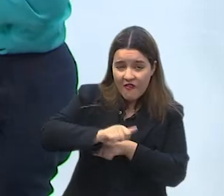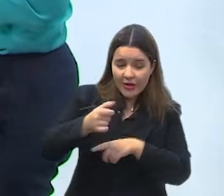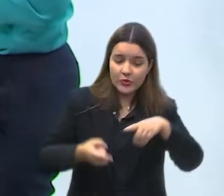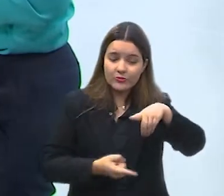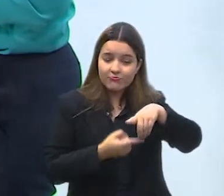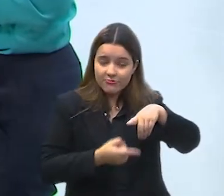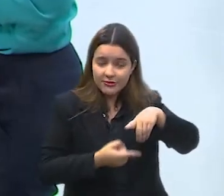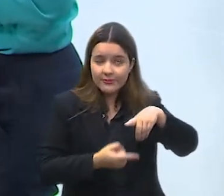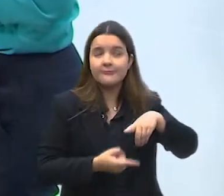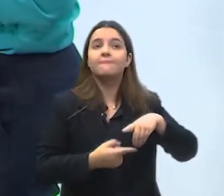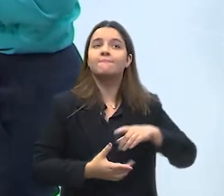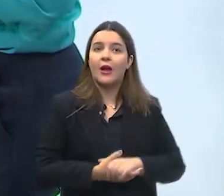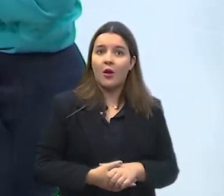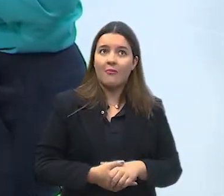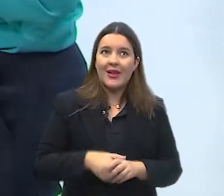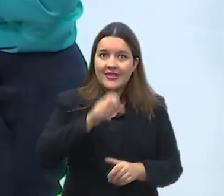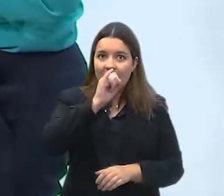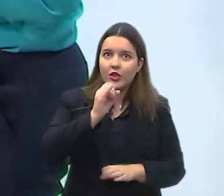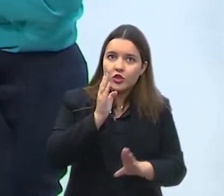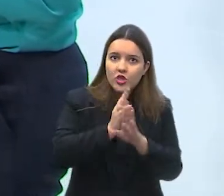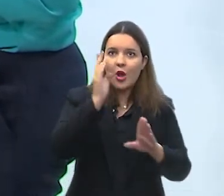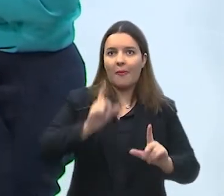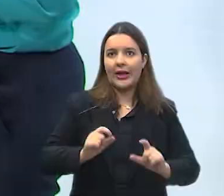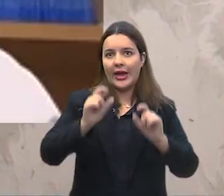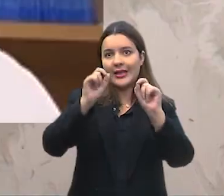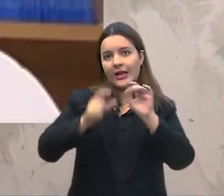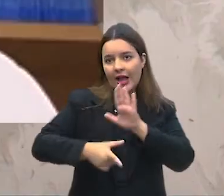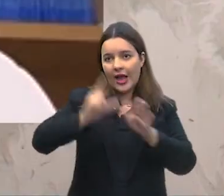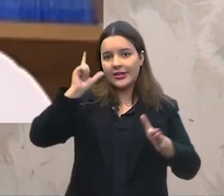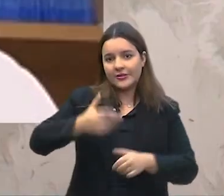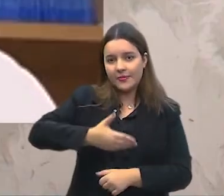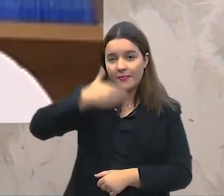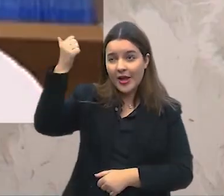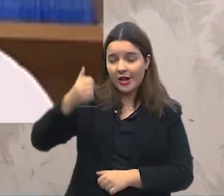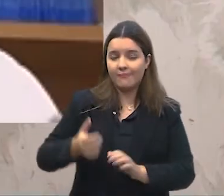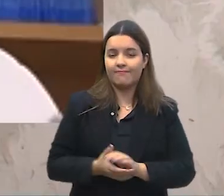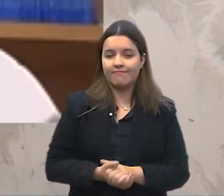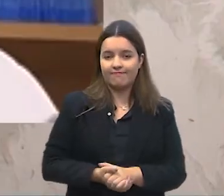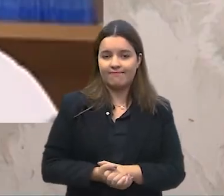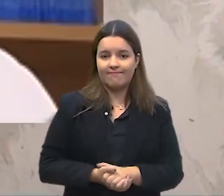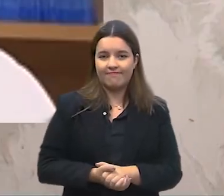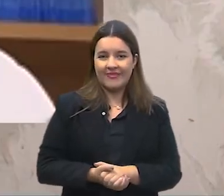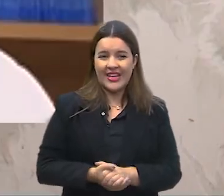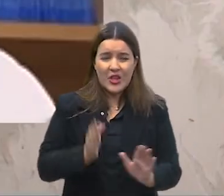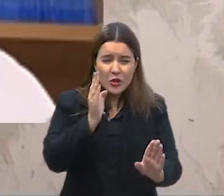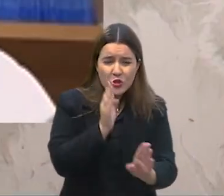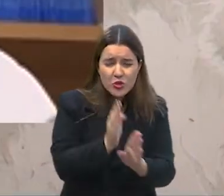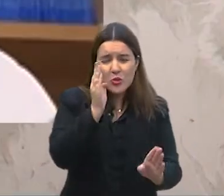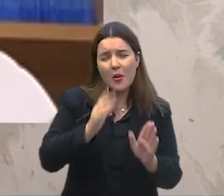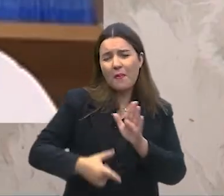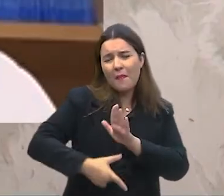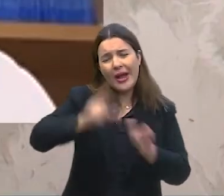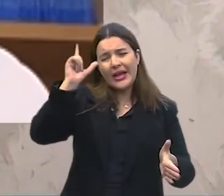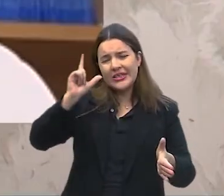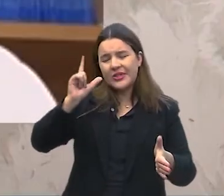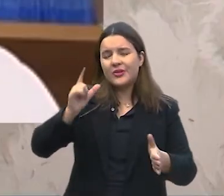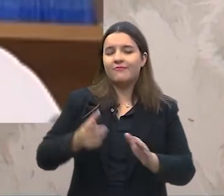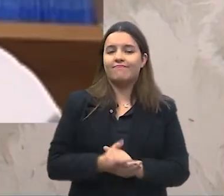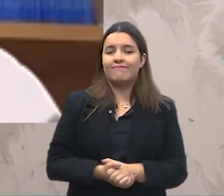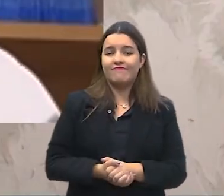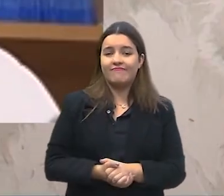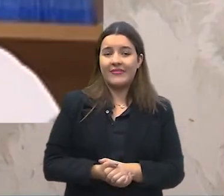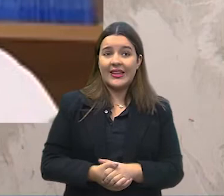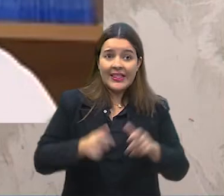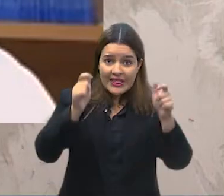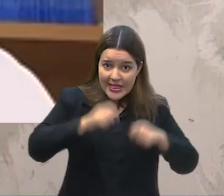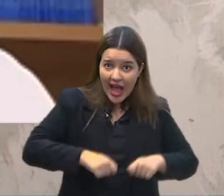diagnóstico precoce do câncer da próstata. Isso é muito importante, viu? Porque o diagnóstico precoce ele promove